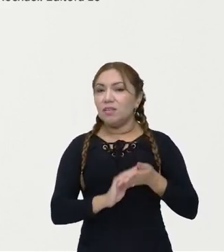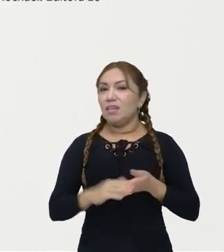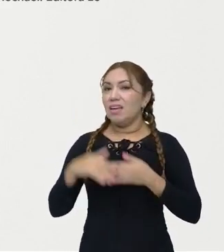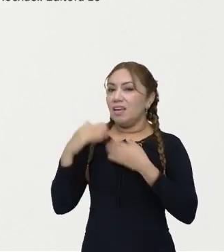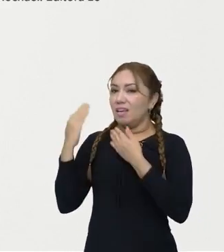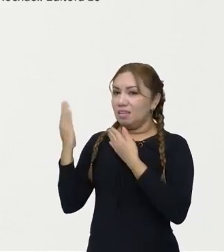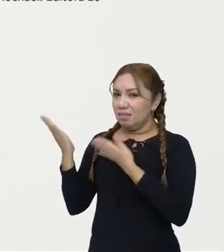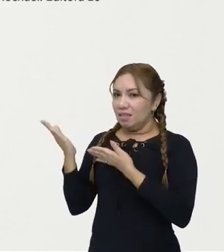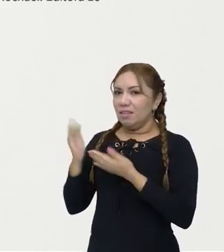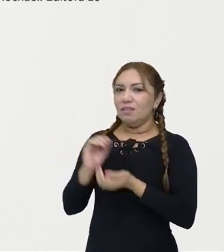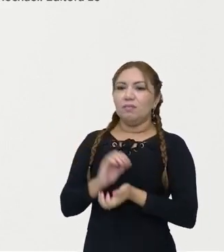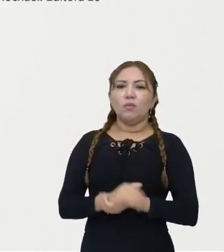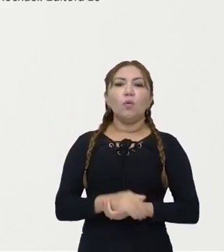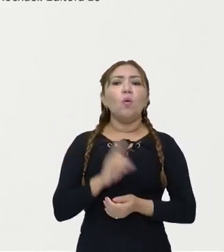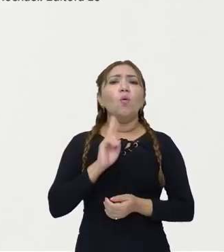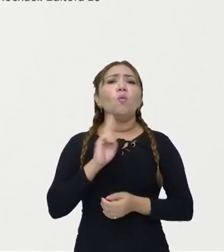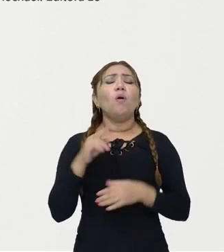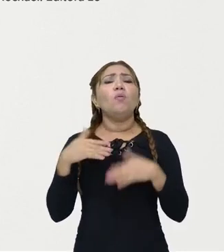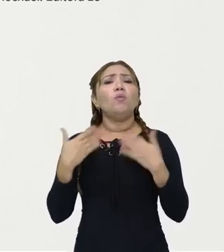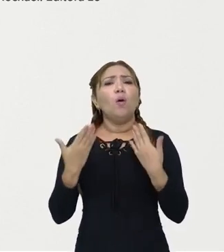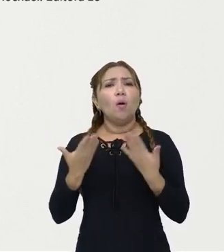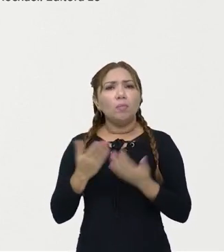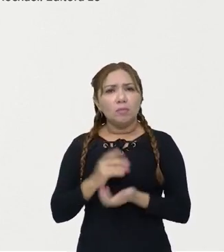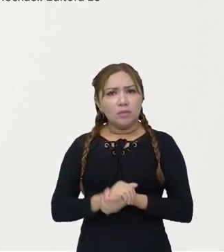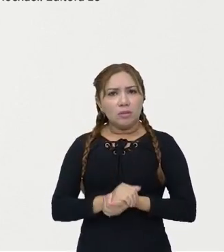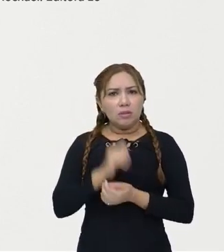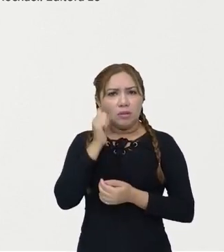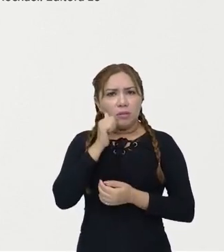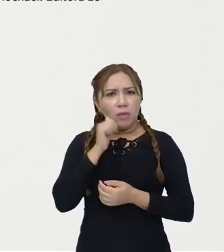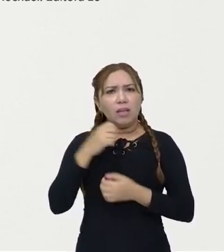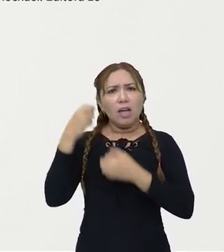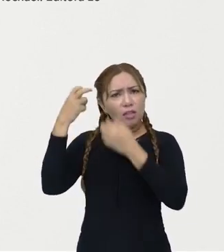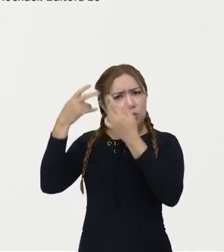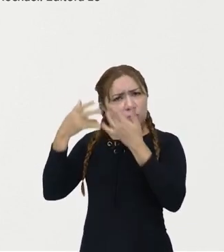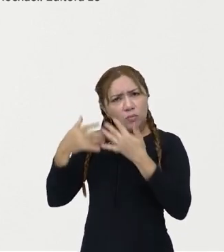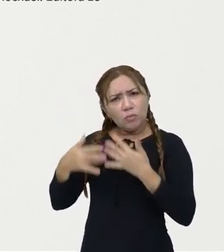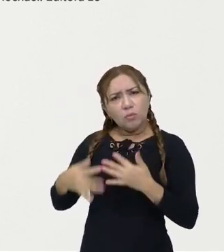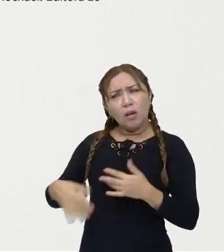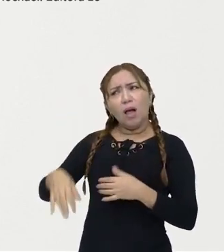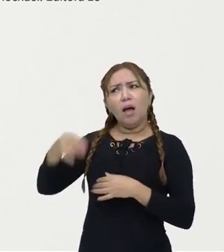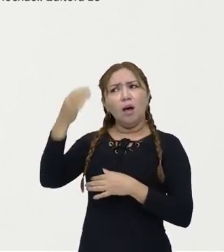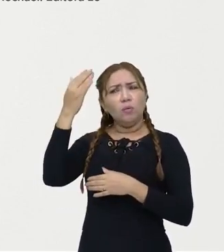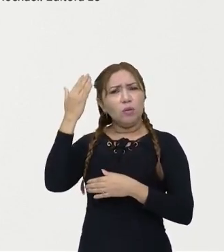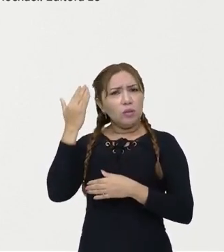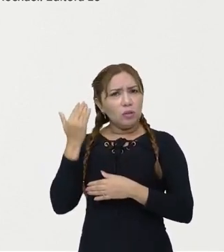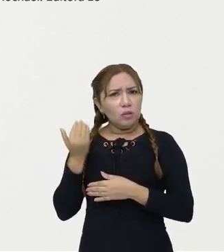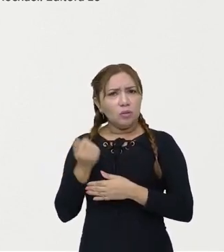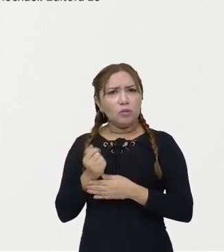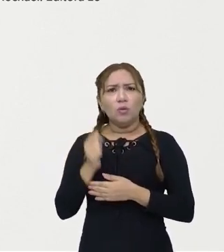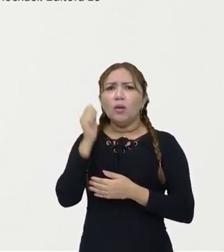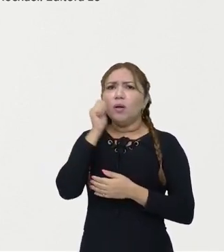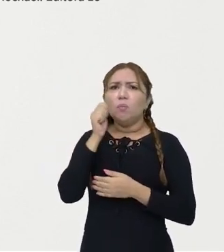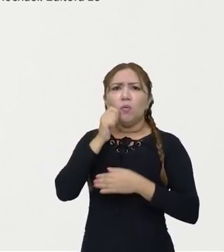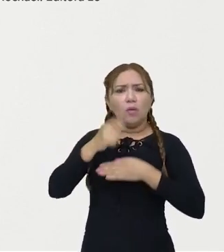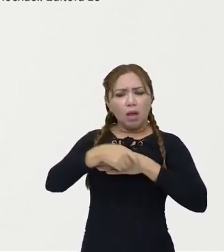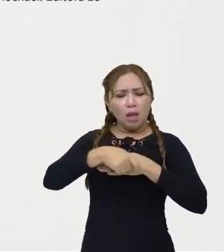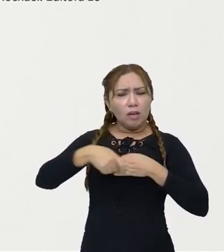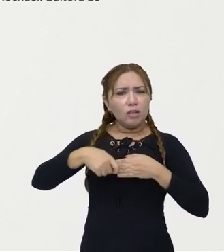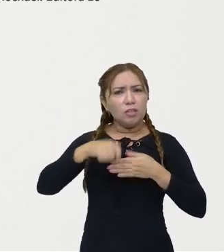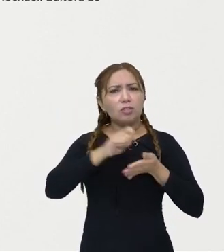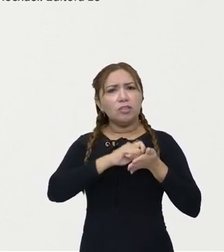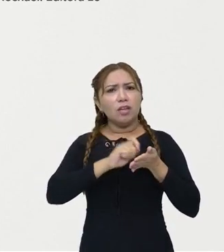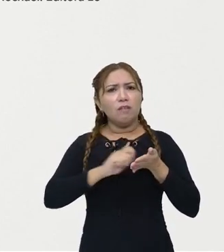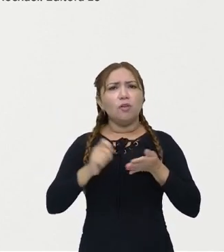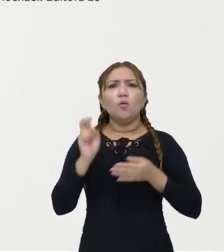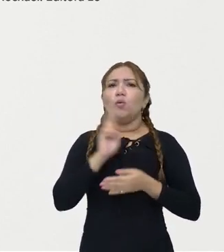daqui, certo? Vocês se lembram que eu expliquei no início da nossa aula sobre a autora deste livro? Que é